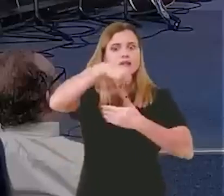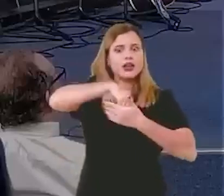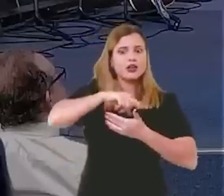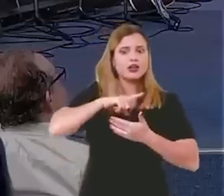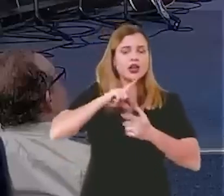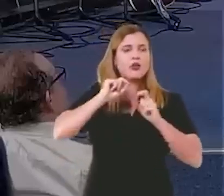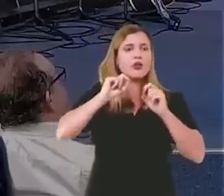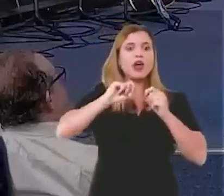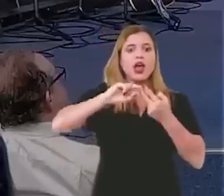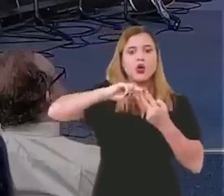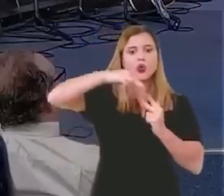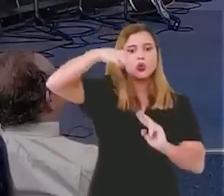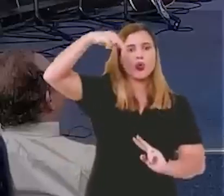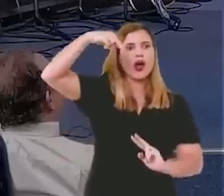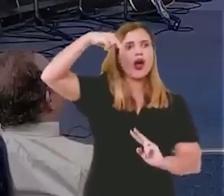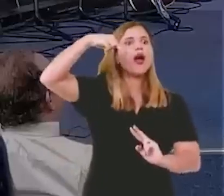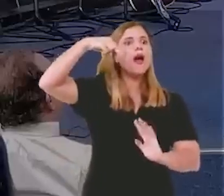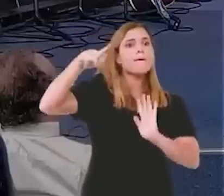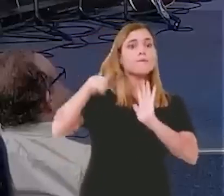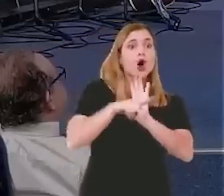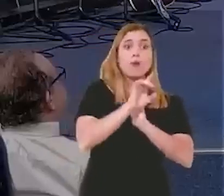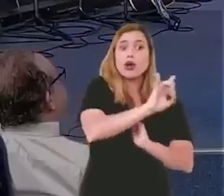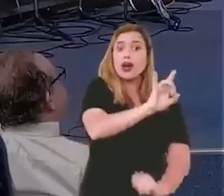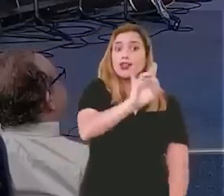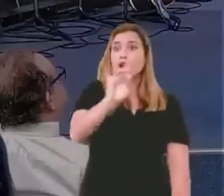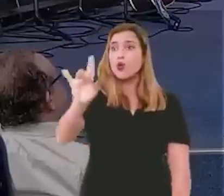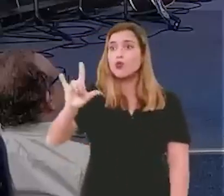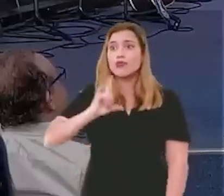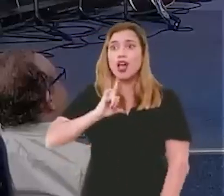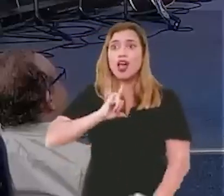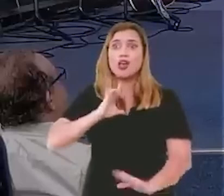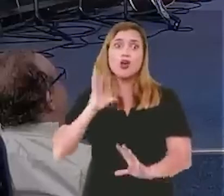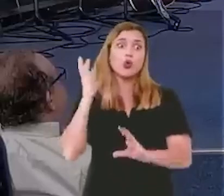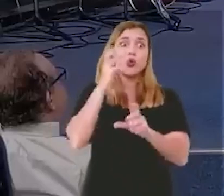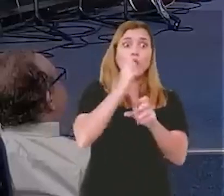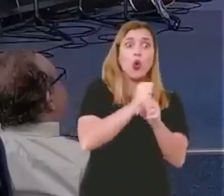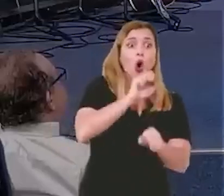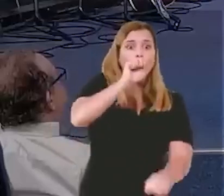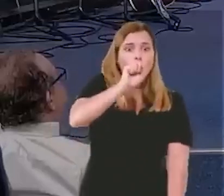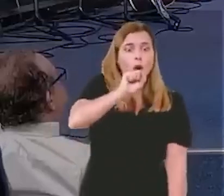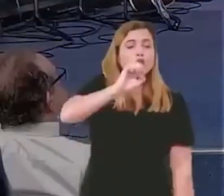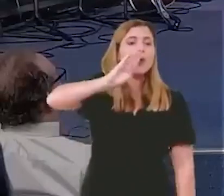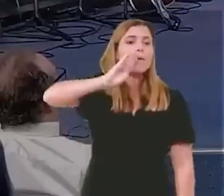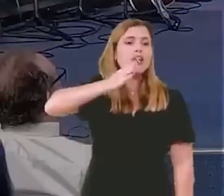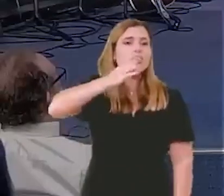todos os dados genéticos dos mais de 8 bilhões de habitantes do planeta.